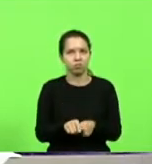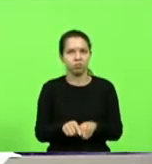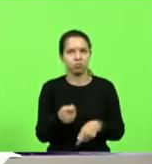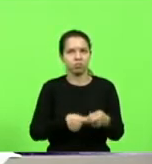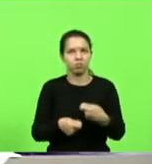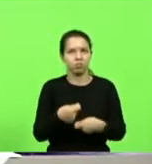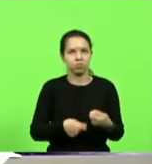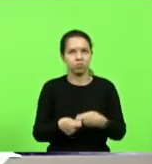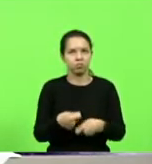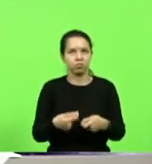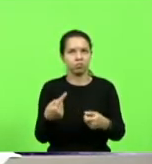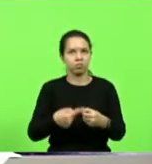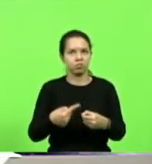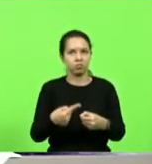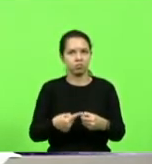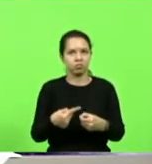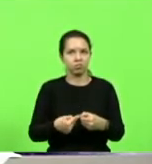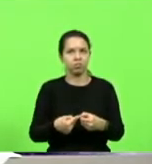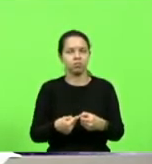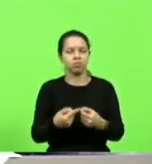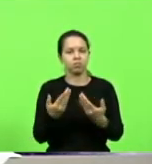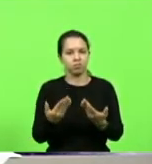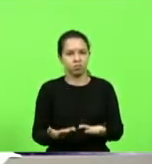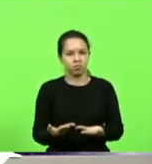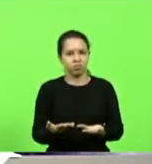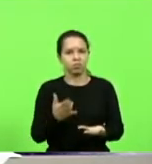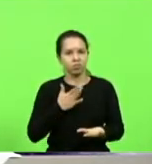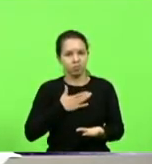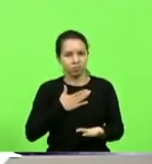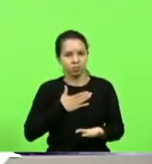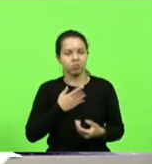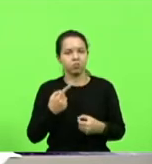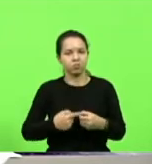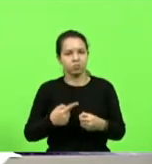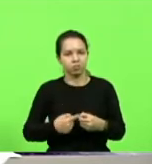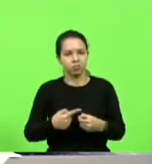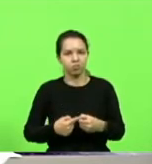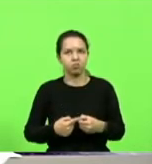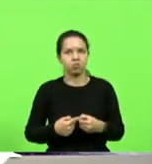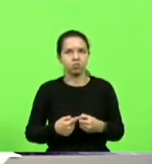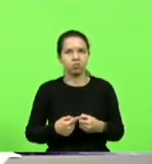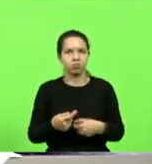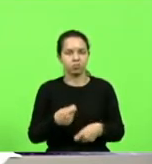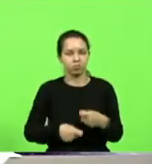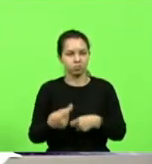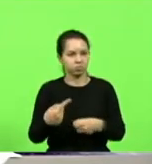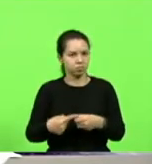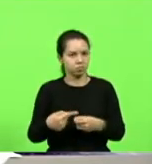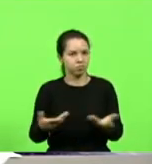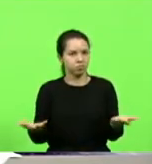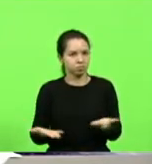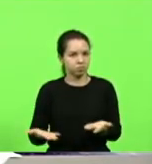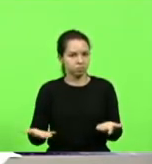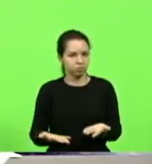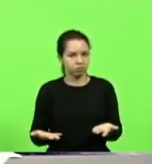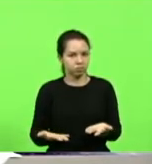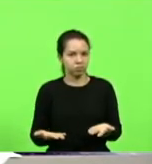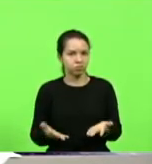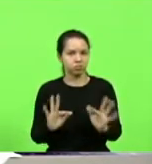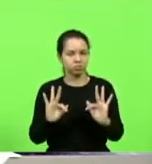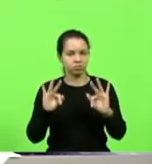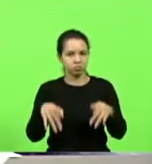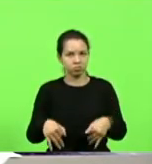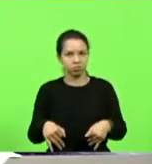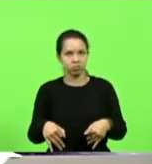municipal dessa cidade, a cidade que eu considero a minha cidade, que agora, ao finalizar